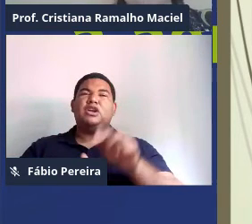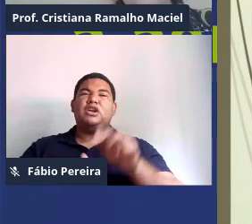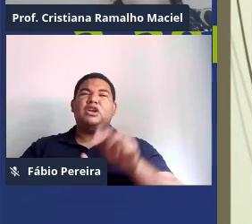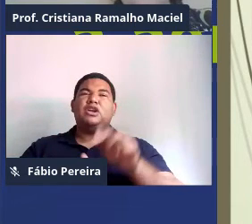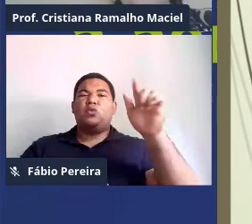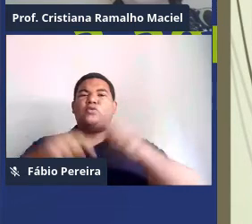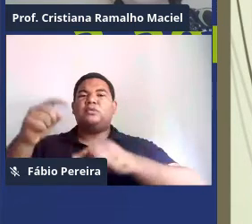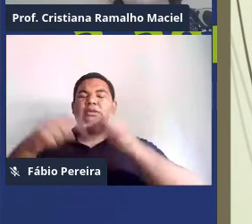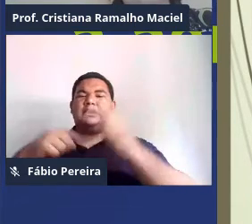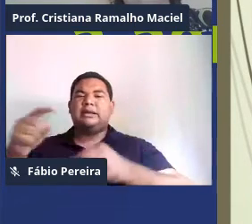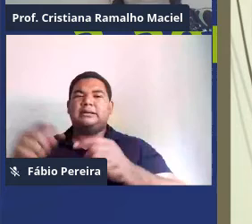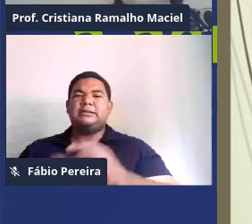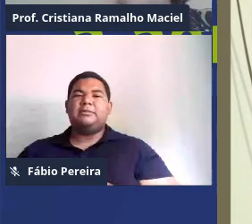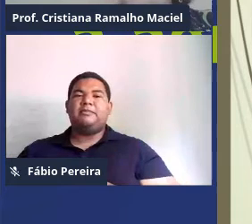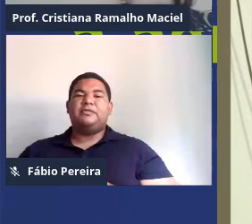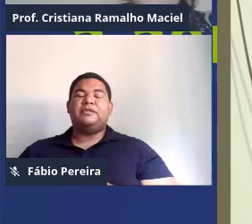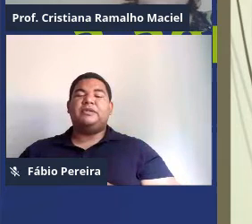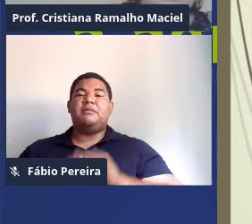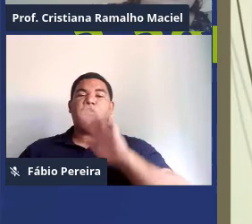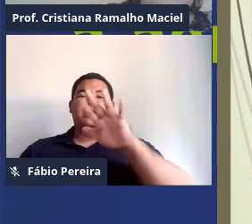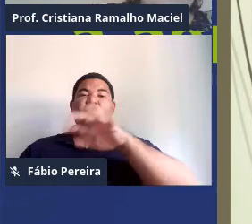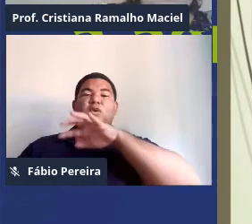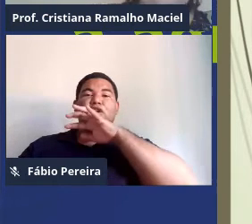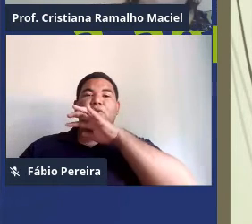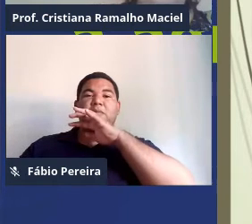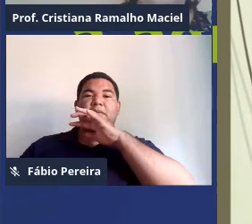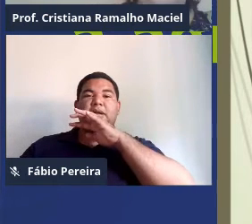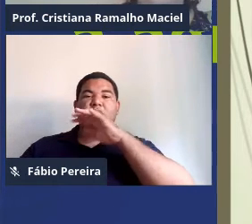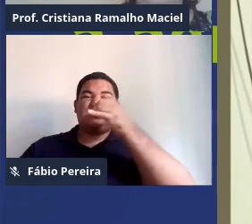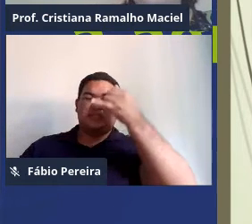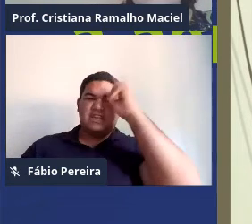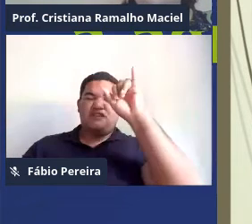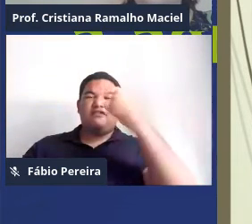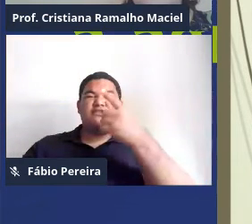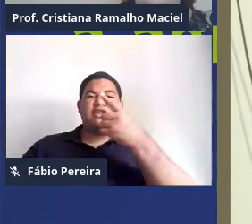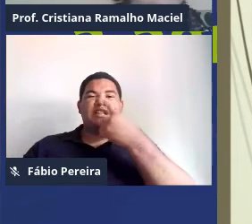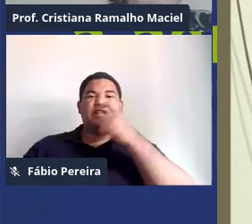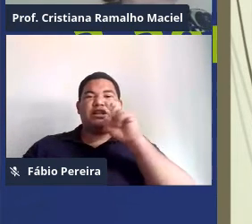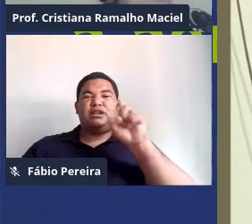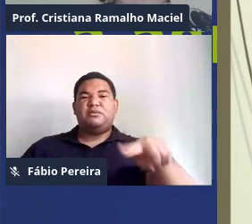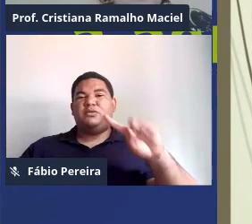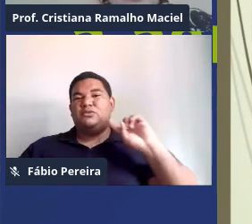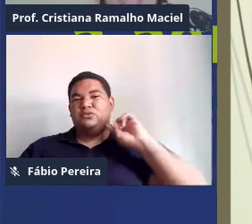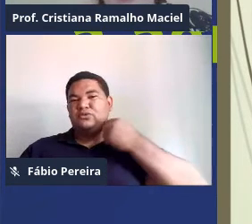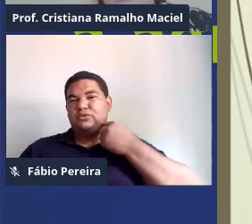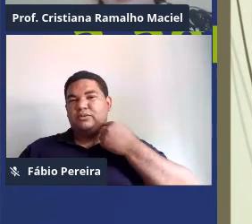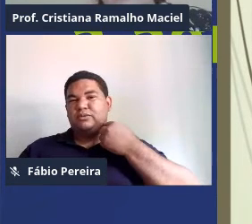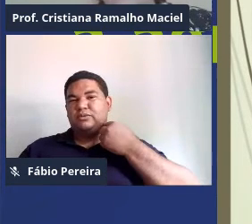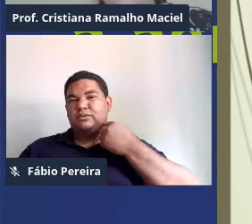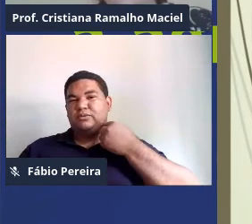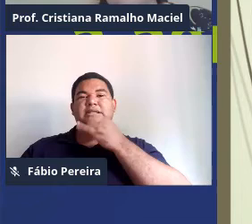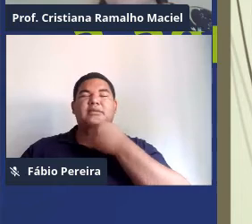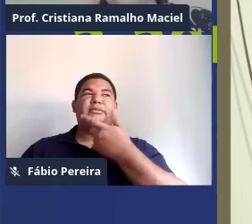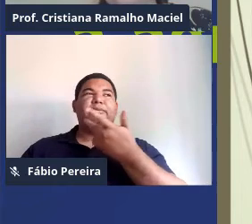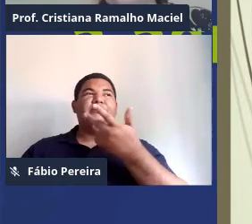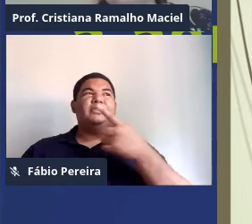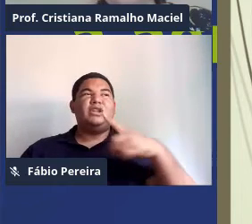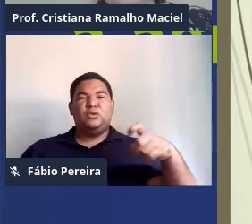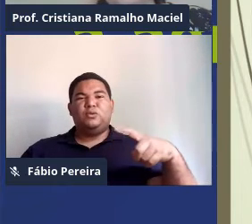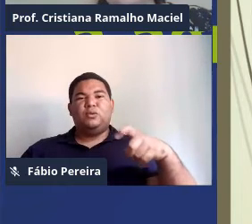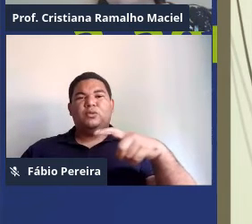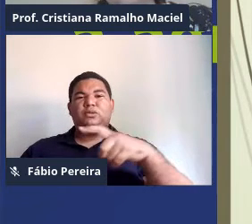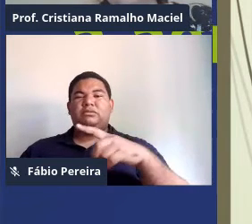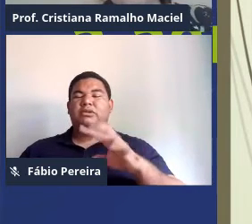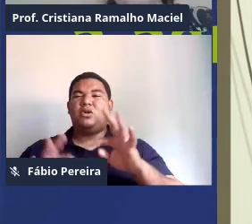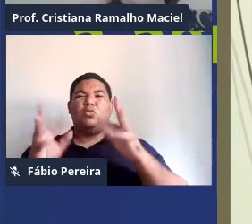tentam se defender da poluição. No caso dos crustáceos, aliás, não só dos crustáceos, quase todos